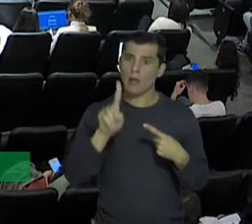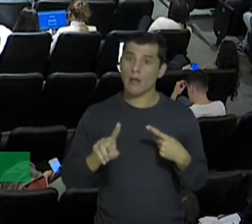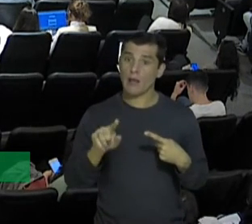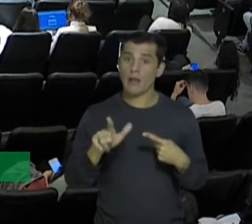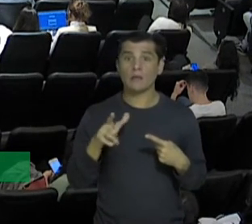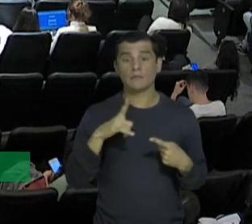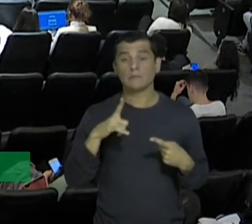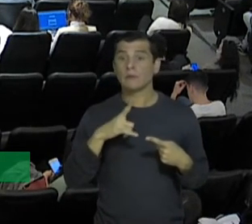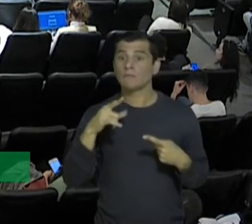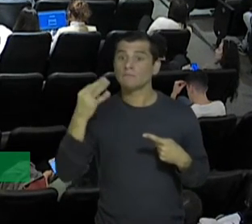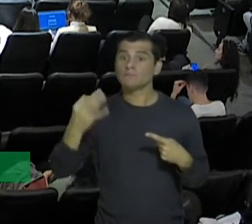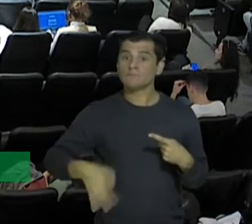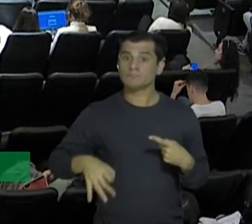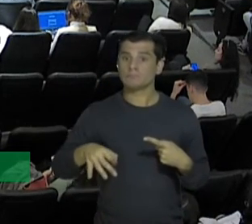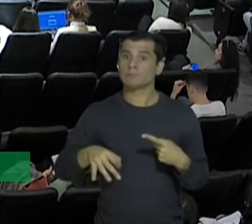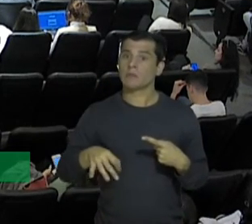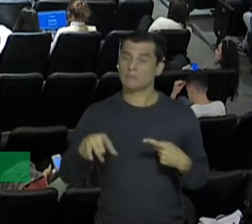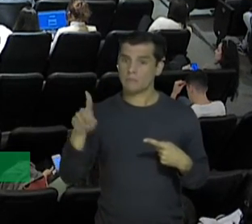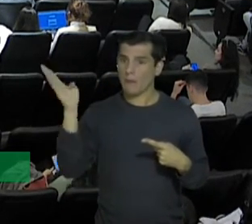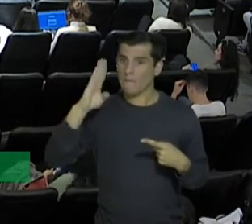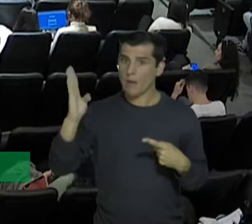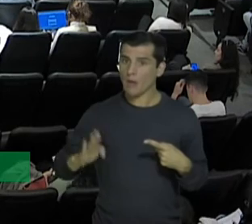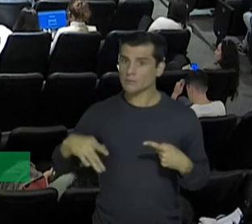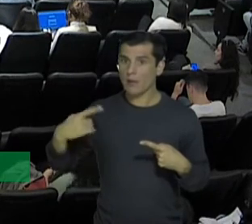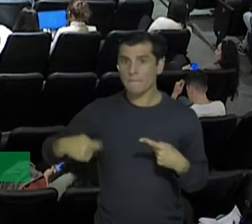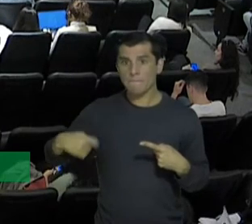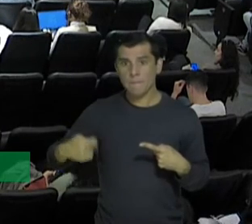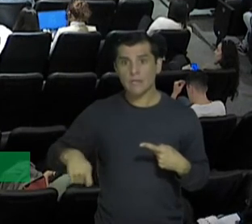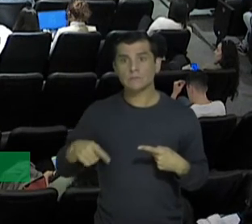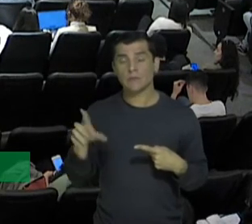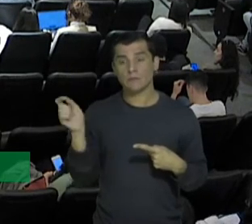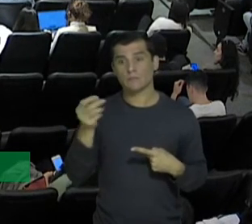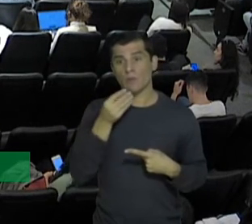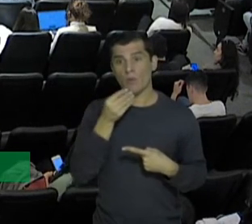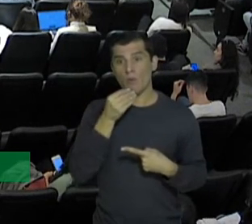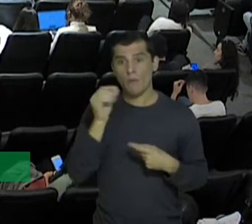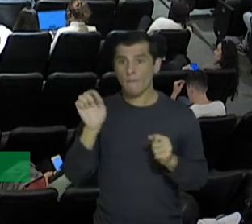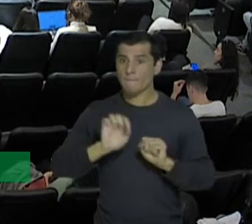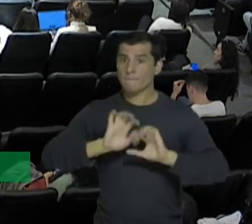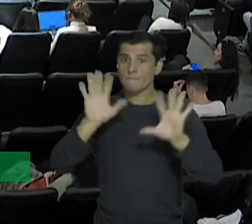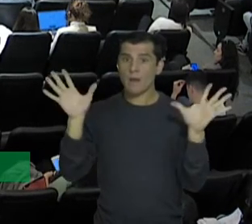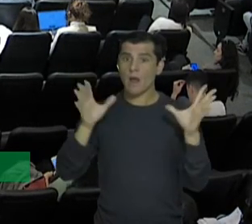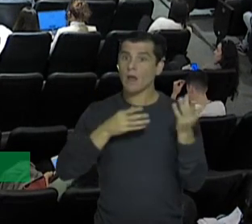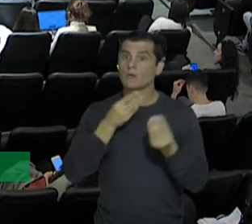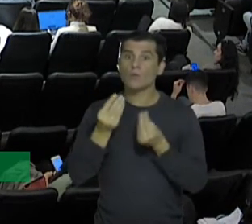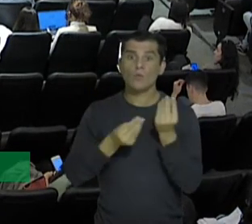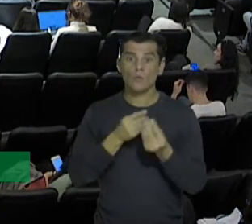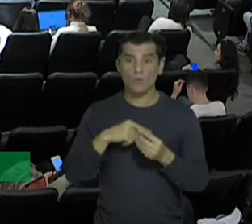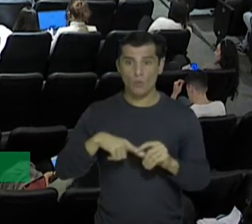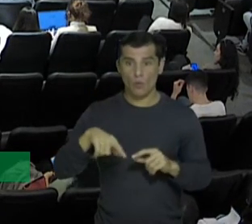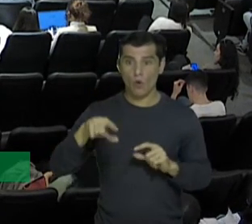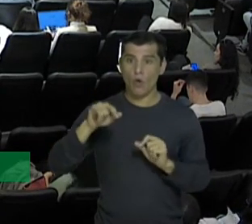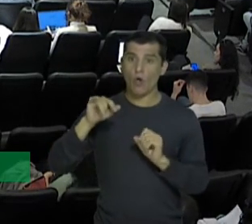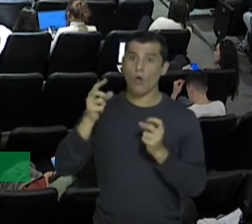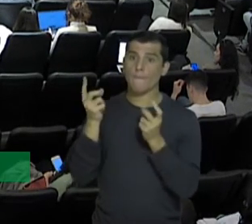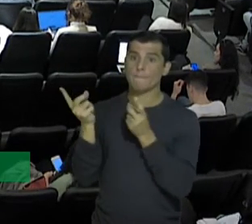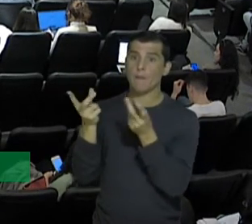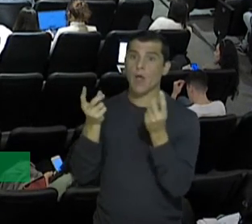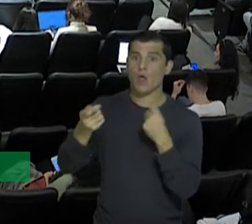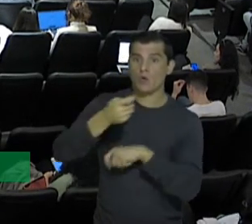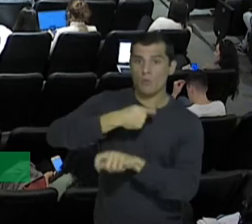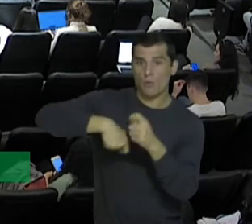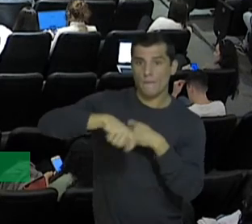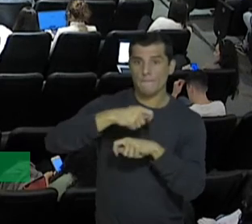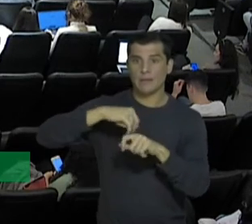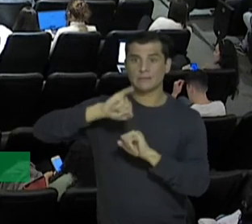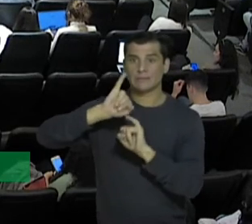que de fato o o Brasil definir claramente Qual é a política de comércio internacional que ele quer ter porque